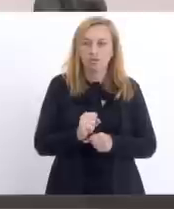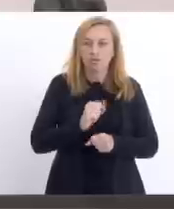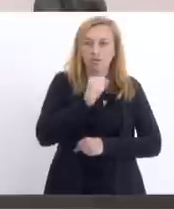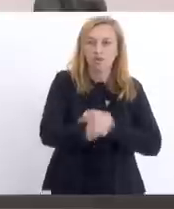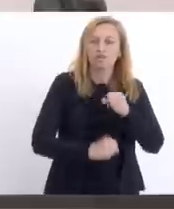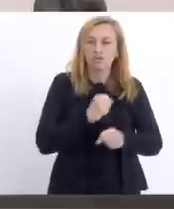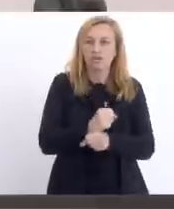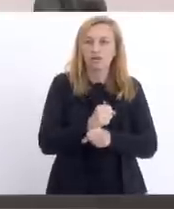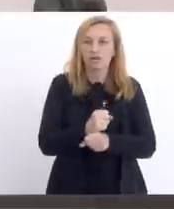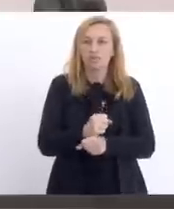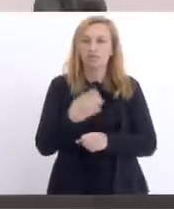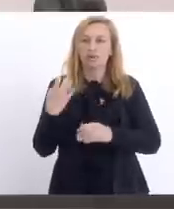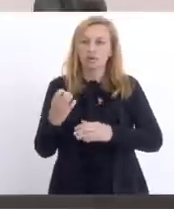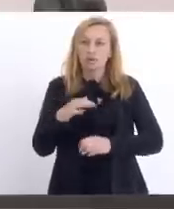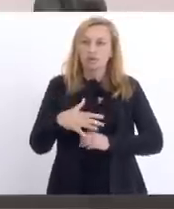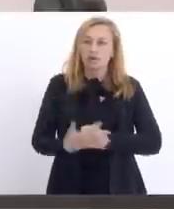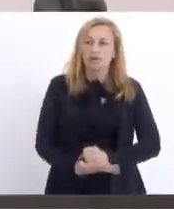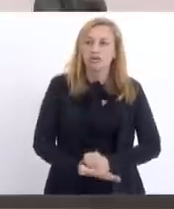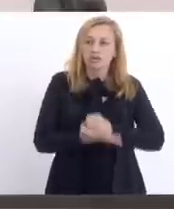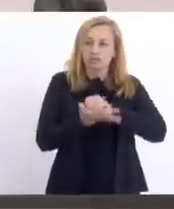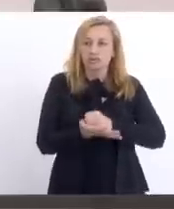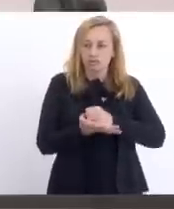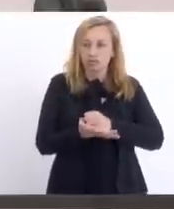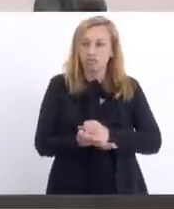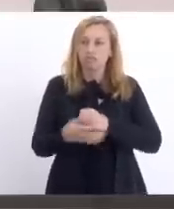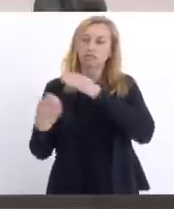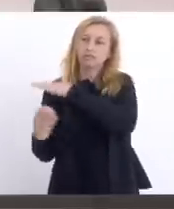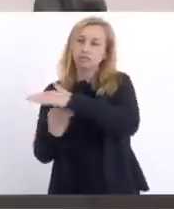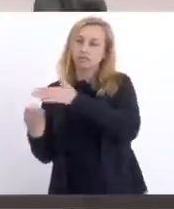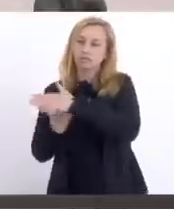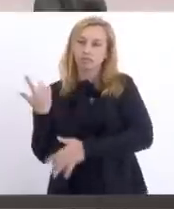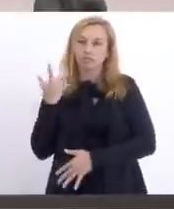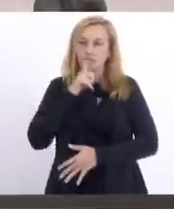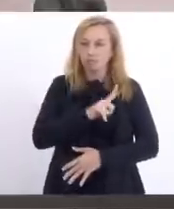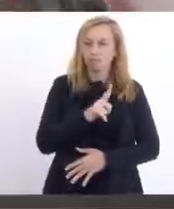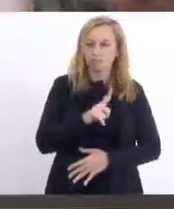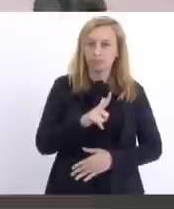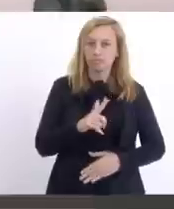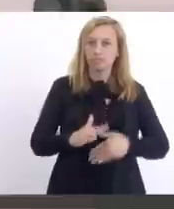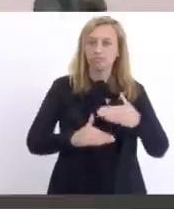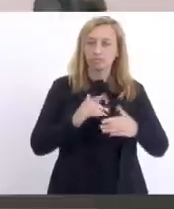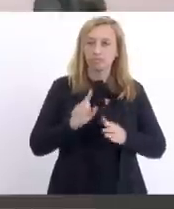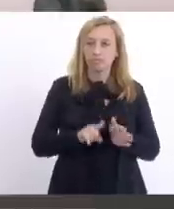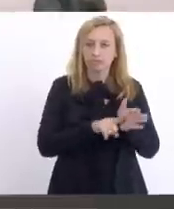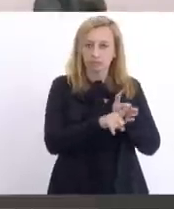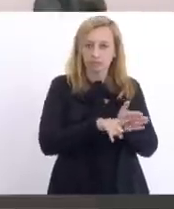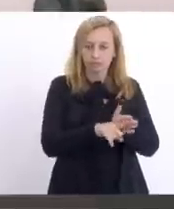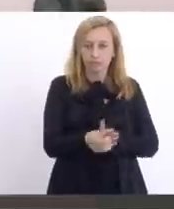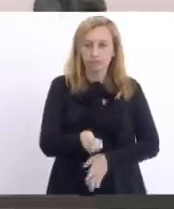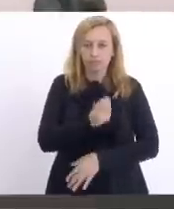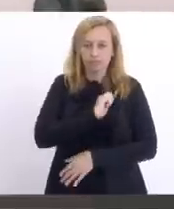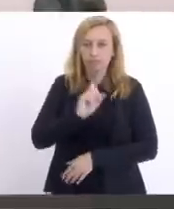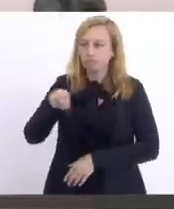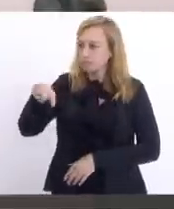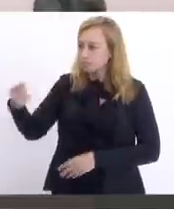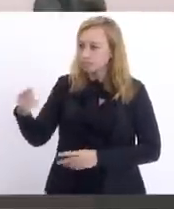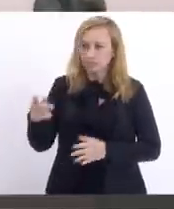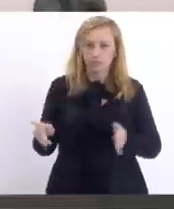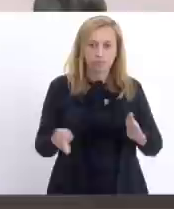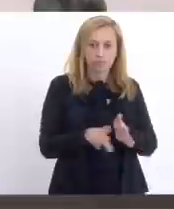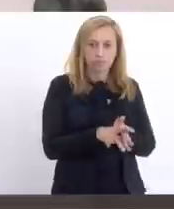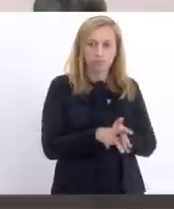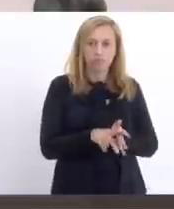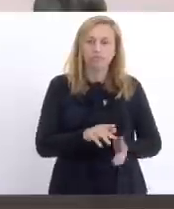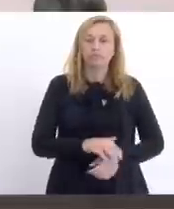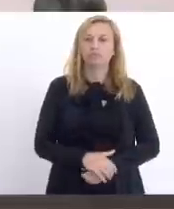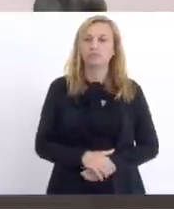e passarem a cumprir fielmente todos os requisitos e condicionantes dos incentivos fiscais. O outro projeto, pode estar na